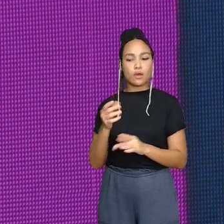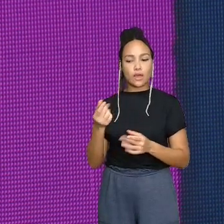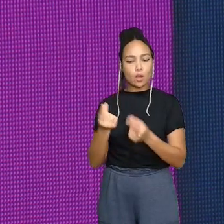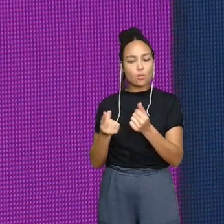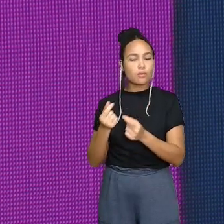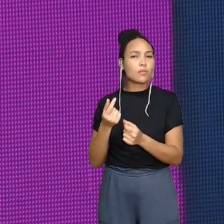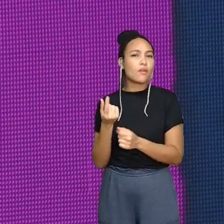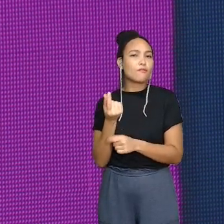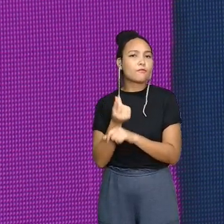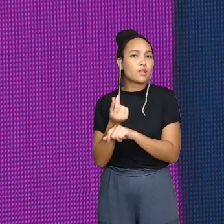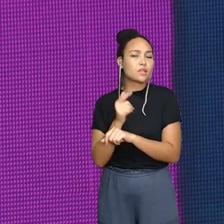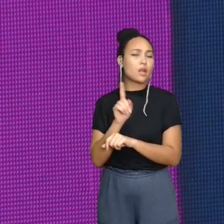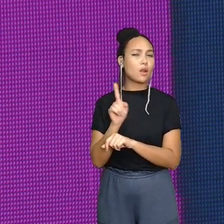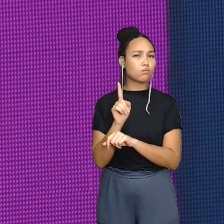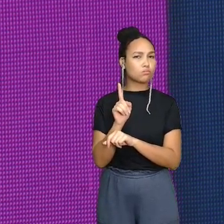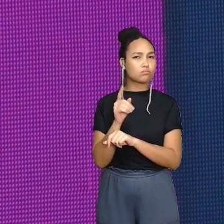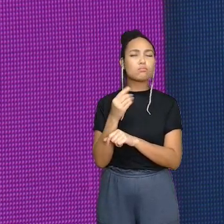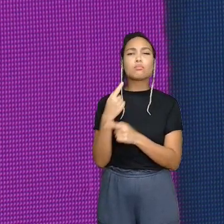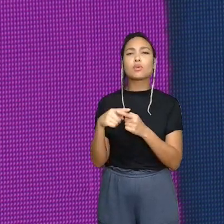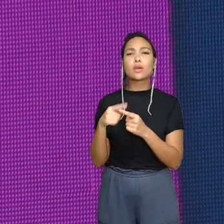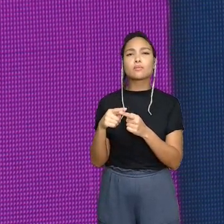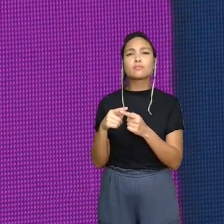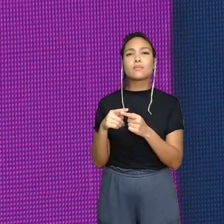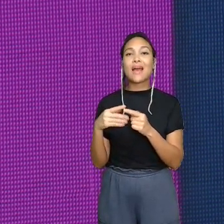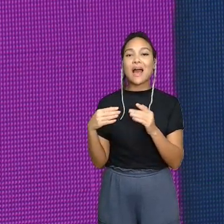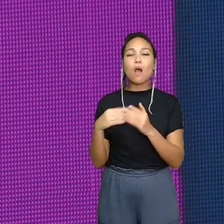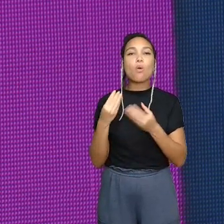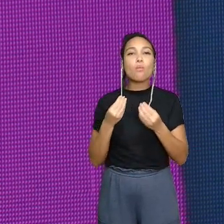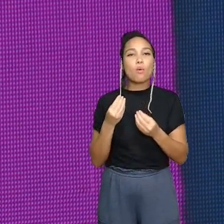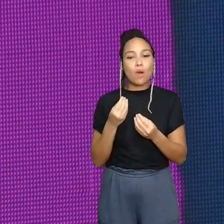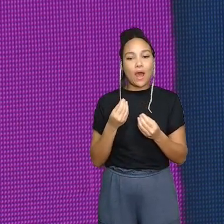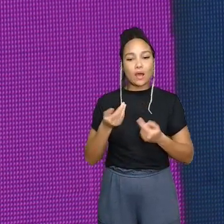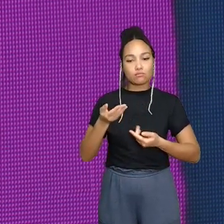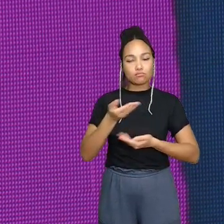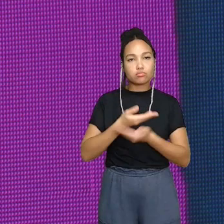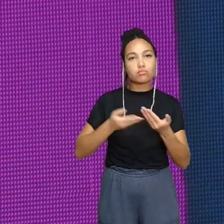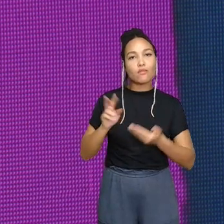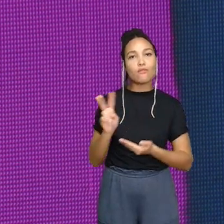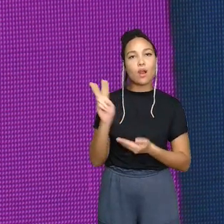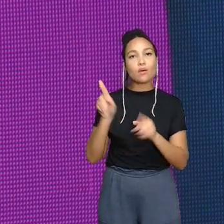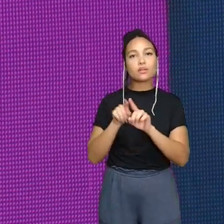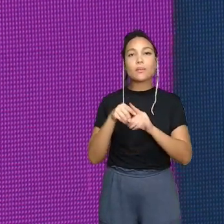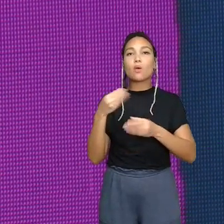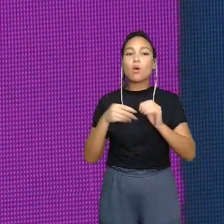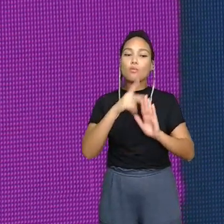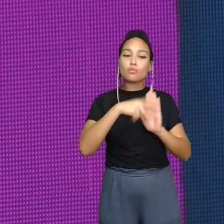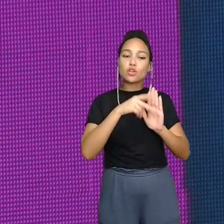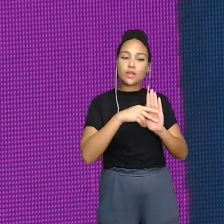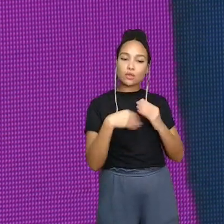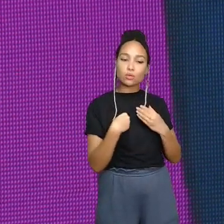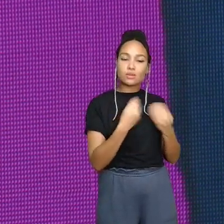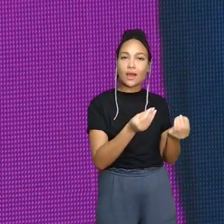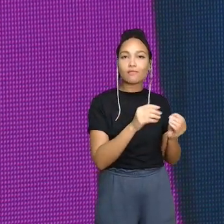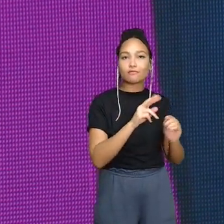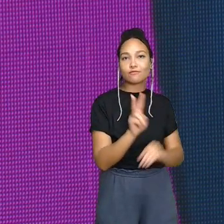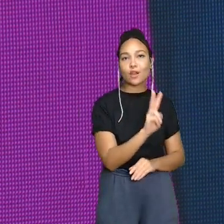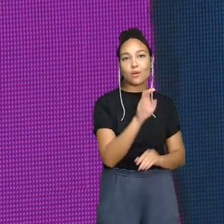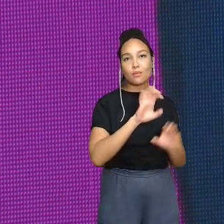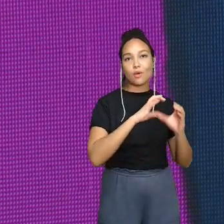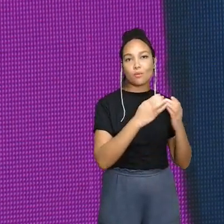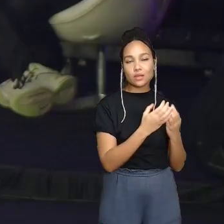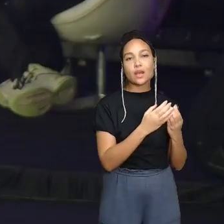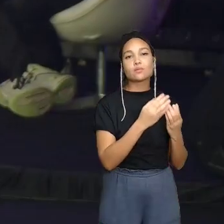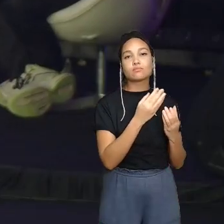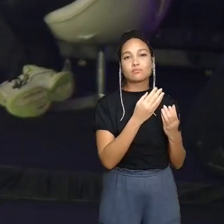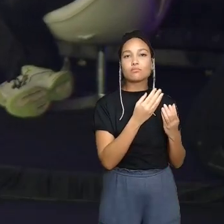Até onde vai a geração de valor e como é que o projeto entrega valor para as comunidades a partir do seu desenvolvimento? Então, fica à